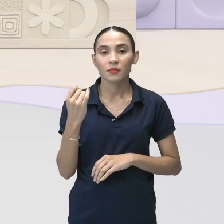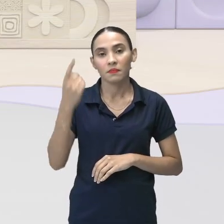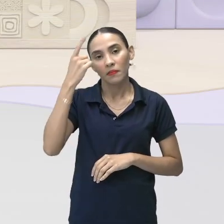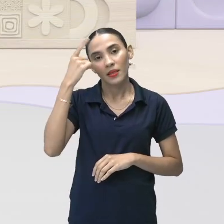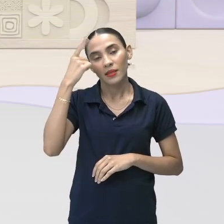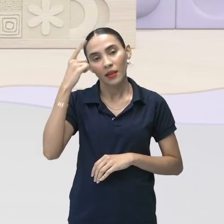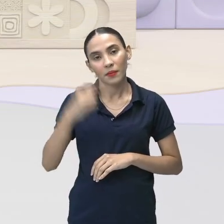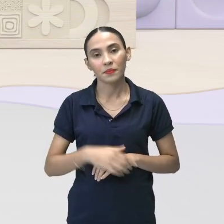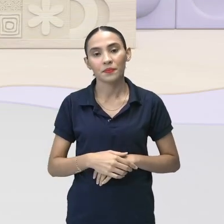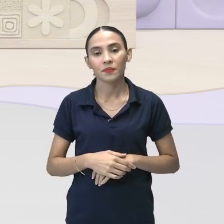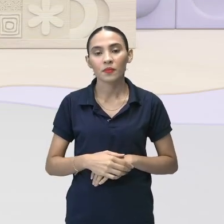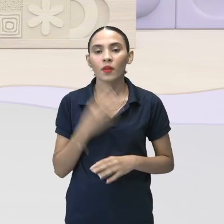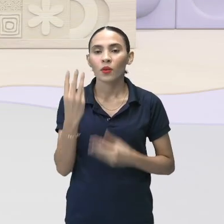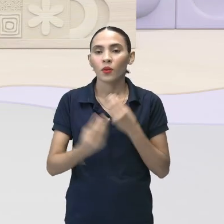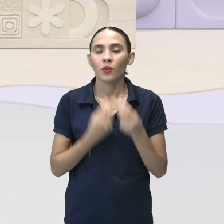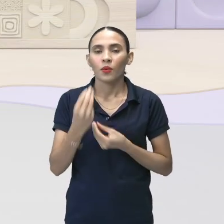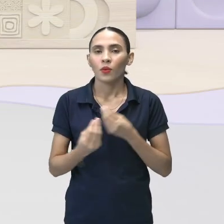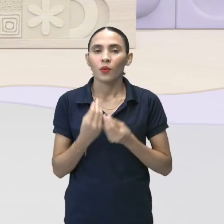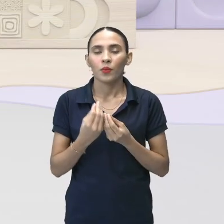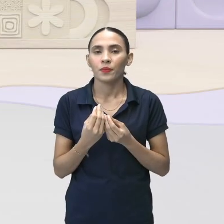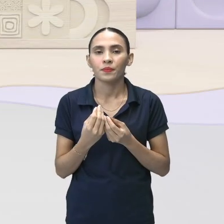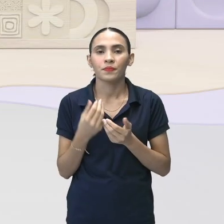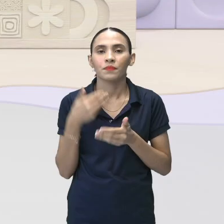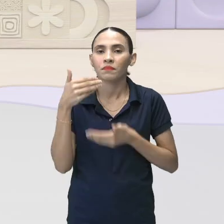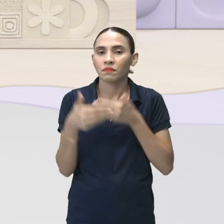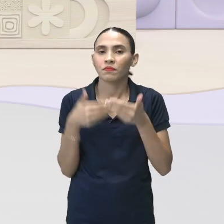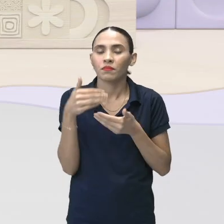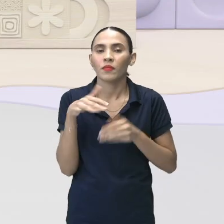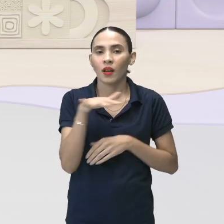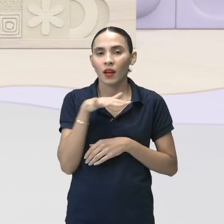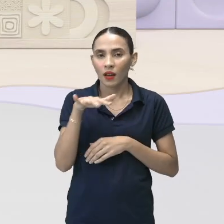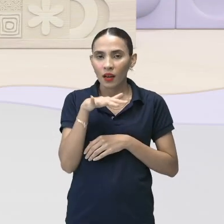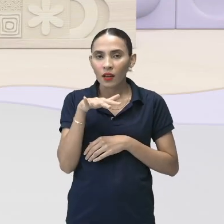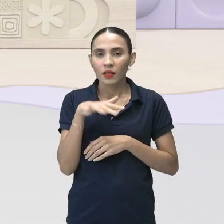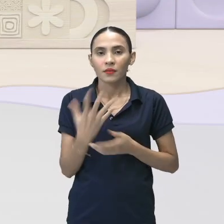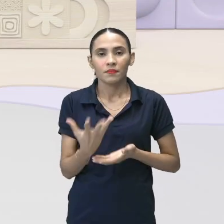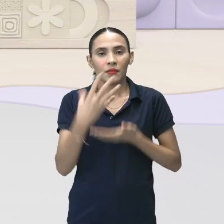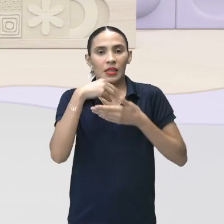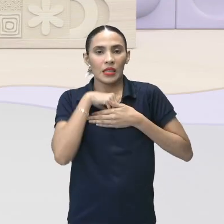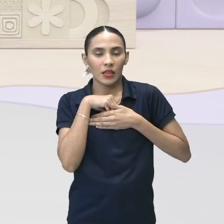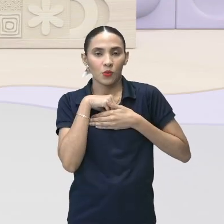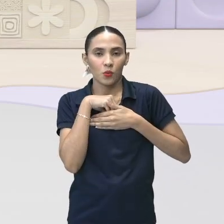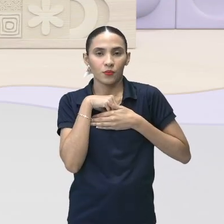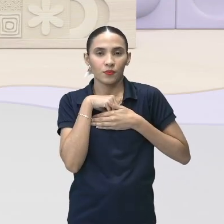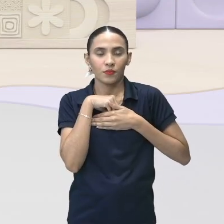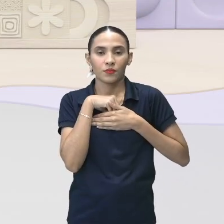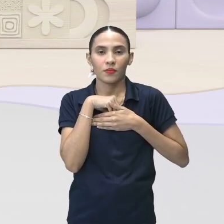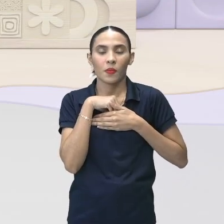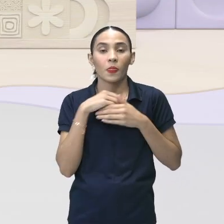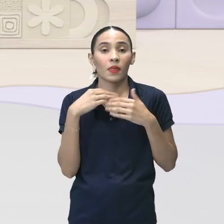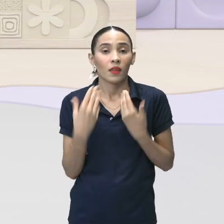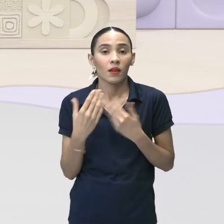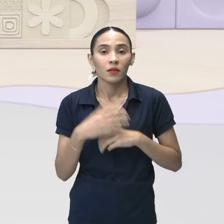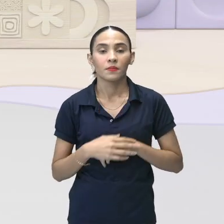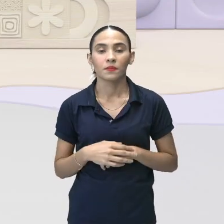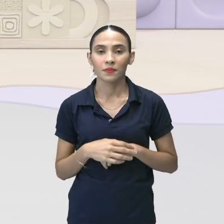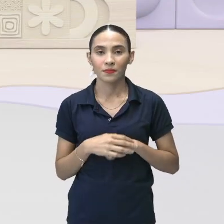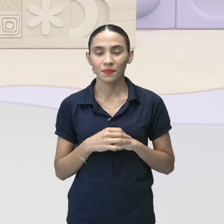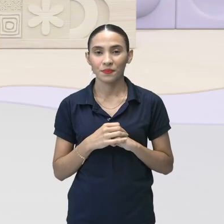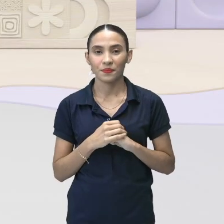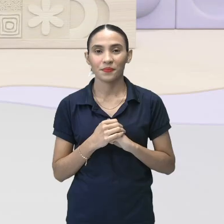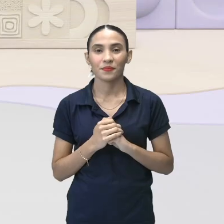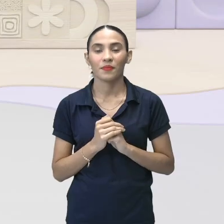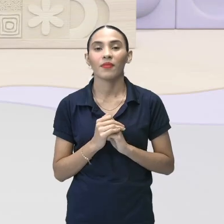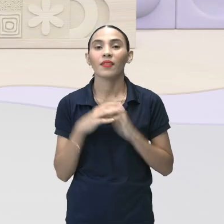dos nossos sentimentos, do viver o aqui e agora, né? Por que eu estou falando isso? Eu